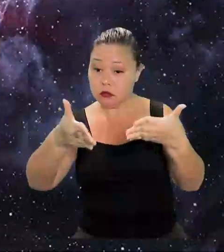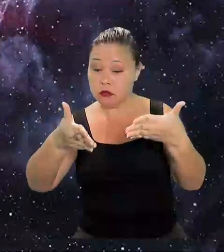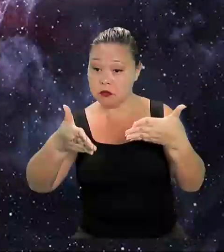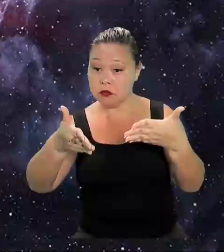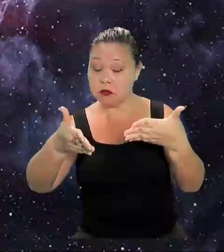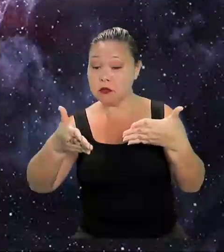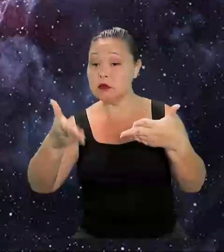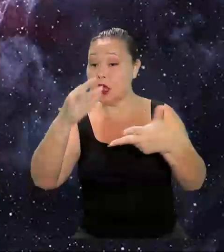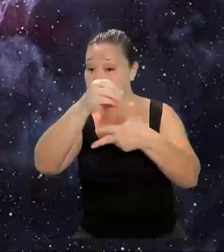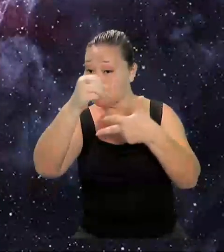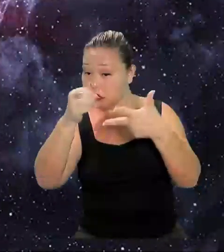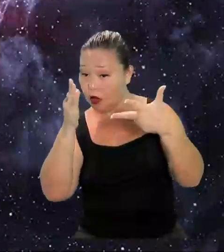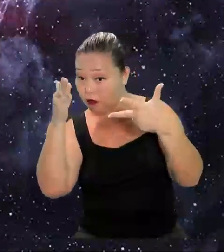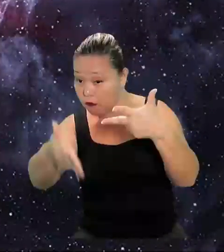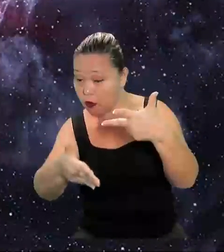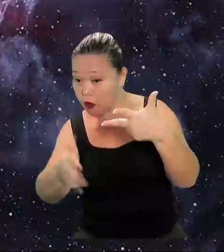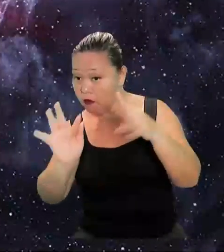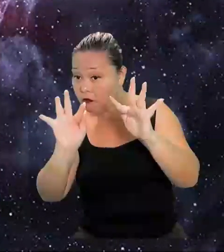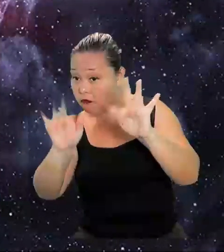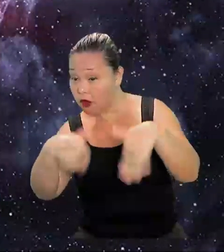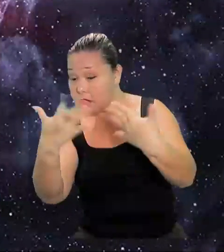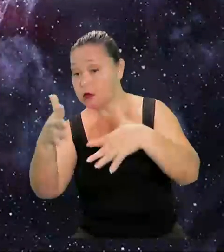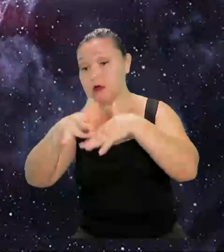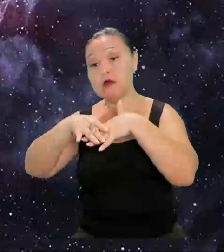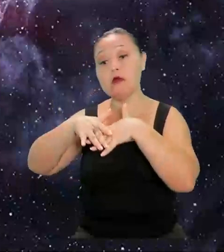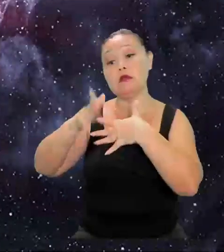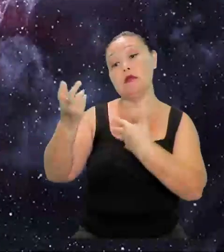agora, né, no Exame Nacional, na reta final da